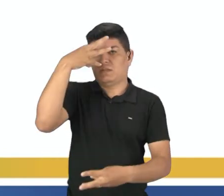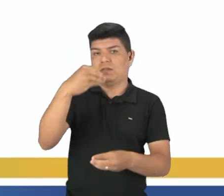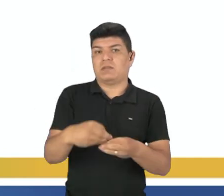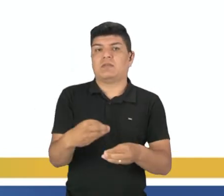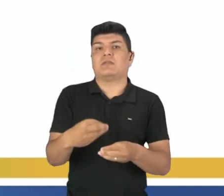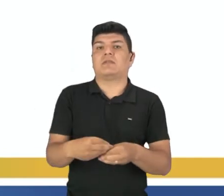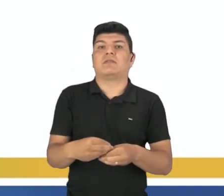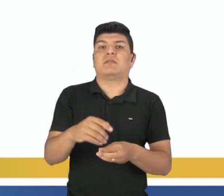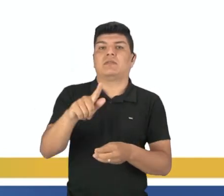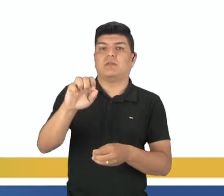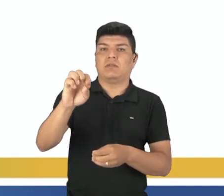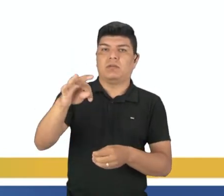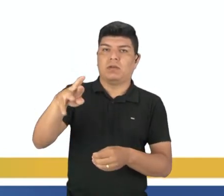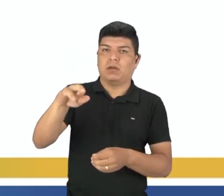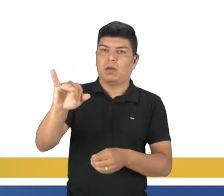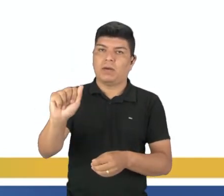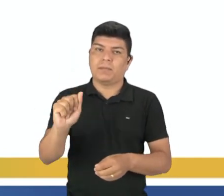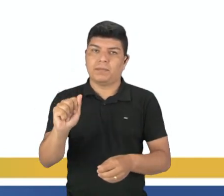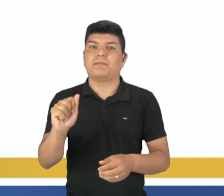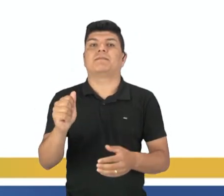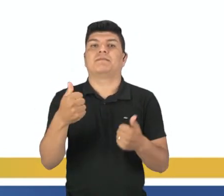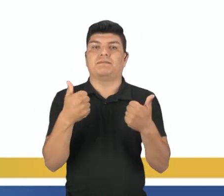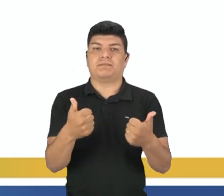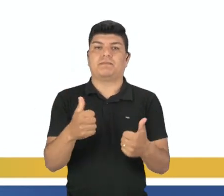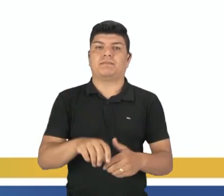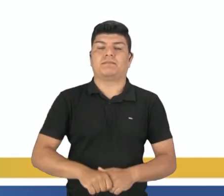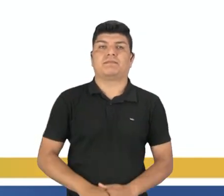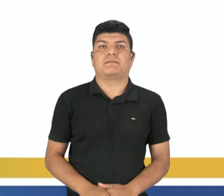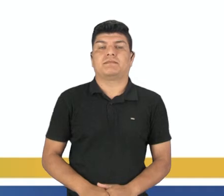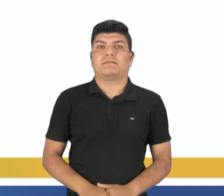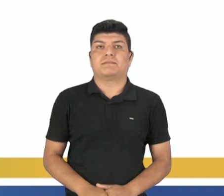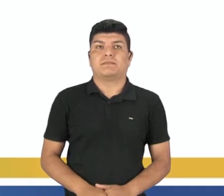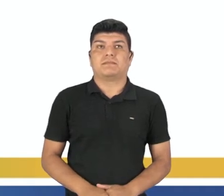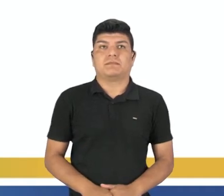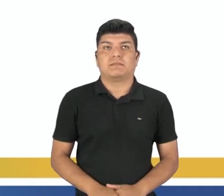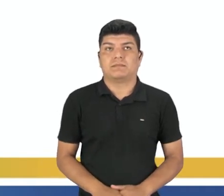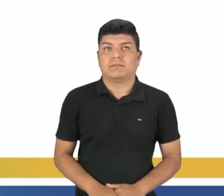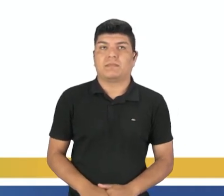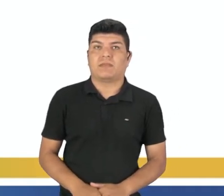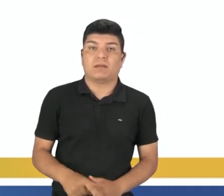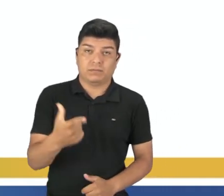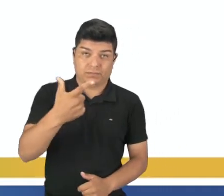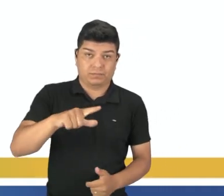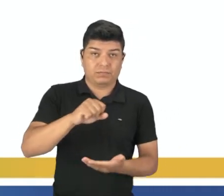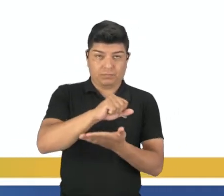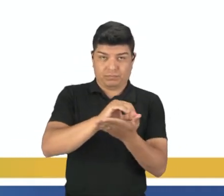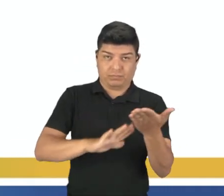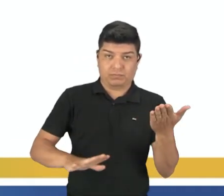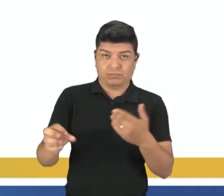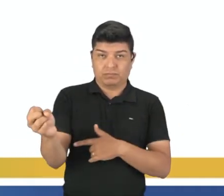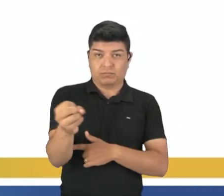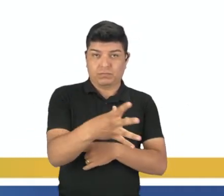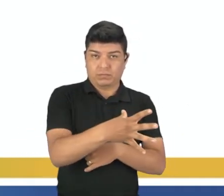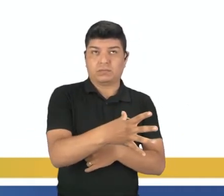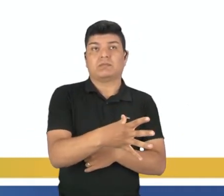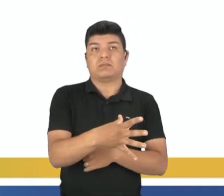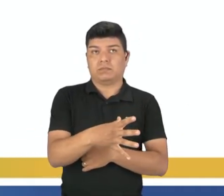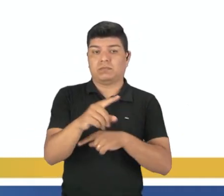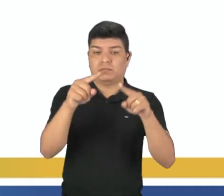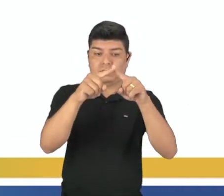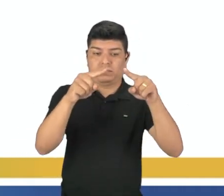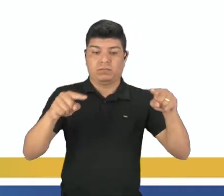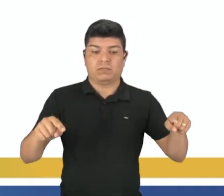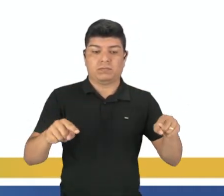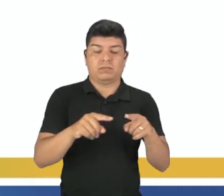sobre geometria, né, dessa parte do triângulo, certo? Então, vamos fazer mais um novo exercício. No triângulo